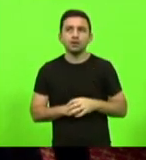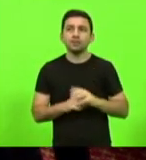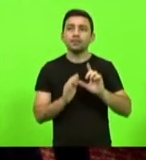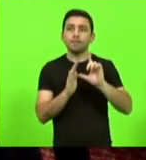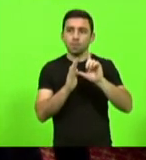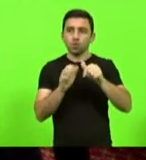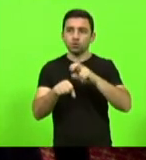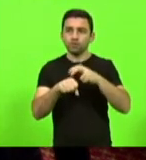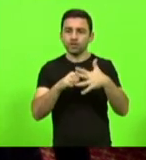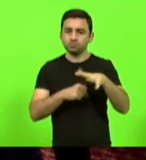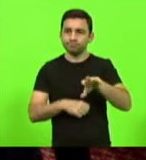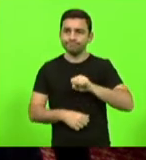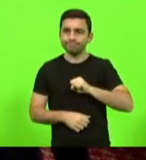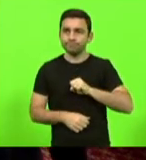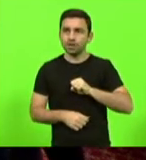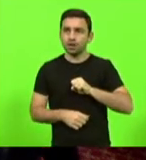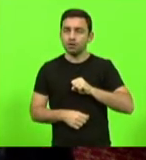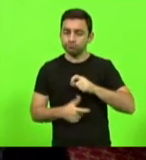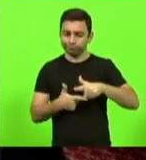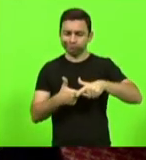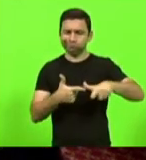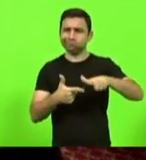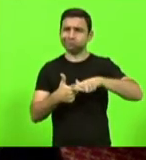pós-Covid, essas sequelas são